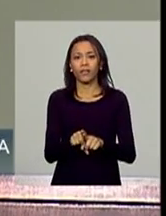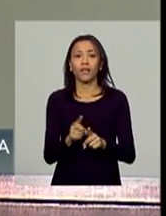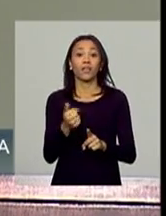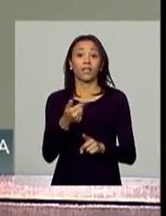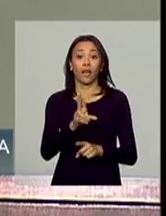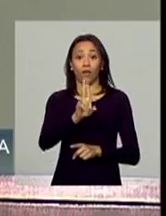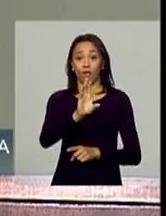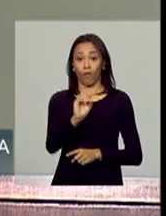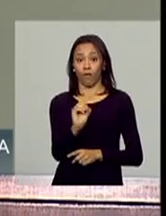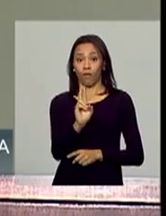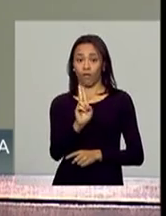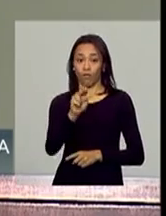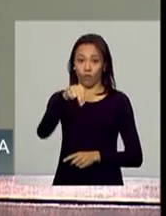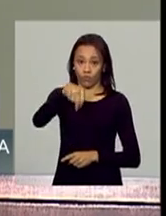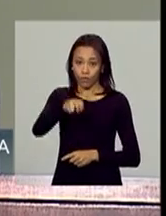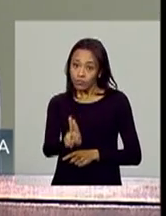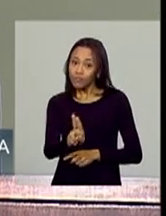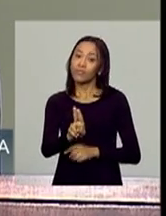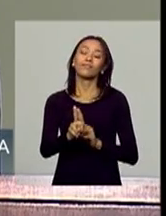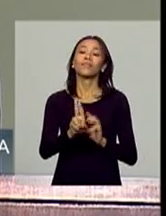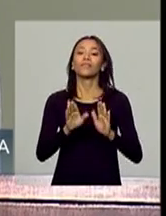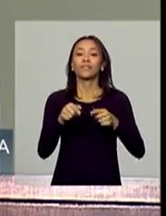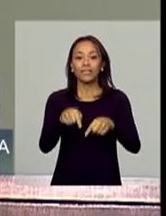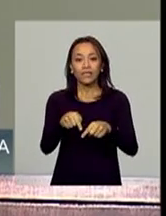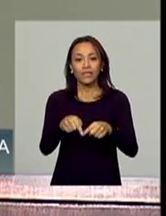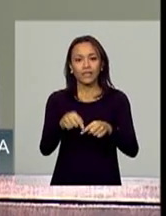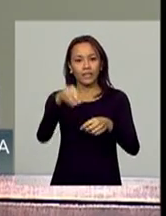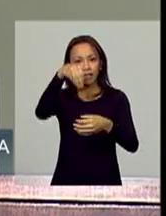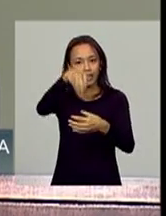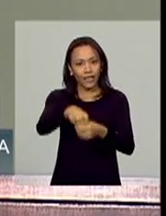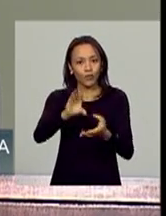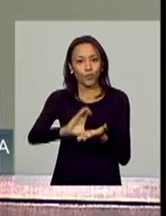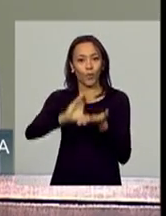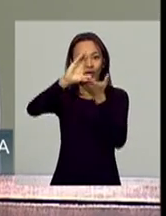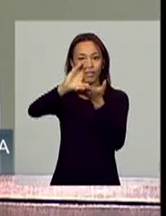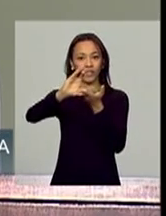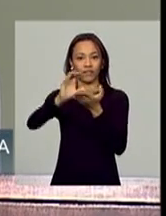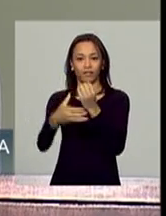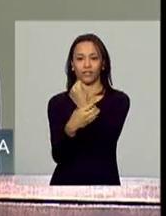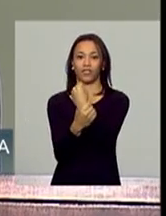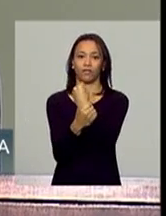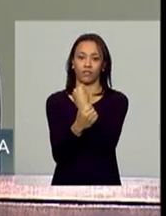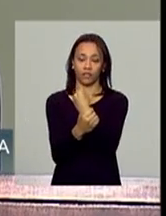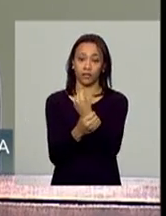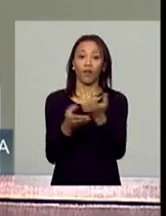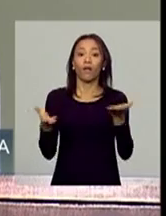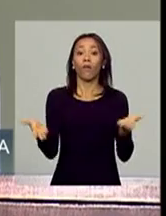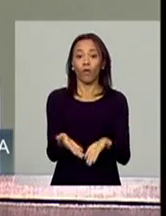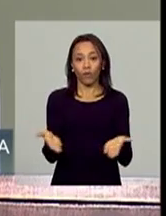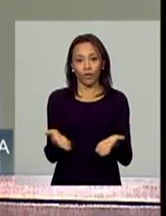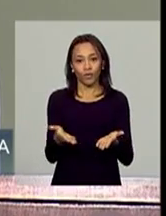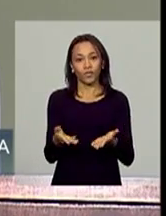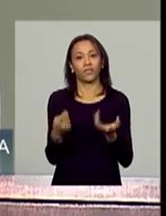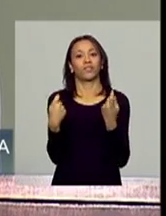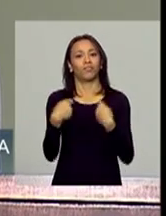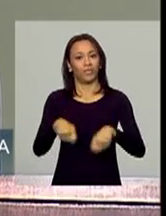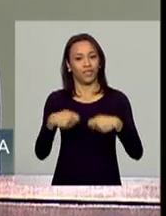Nações Unidas, em particular no seu Conselho de Segurança, hoje carente